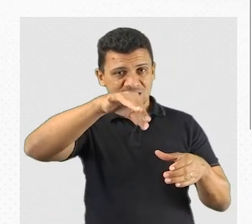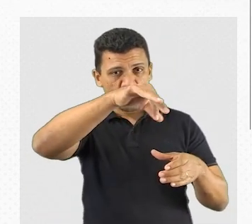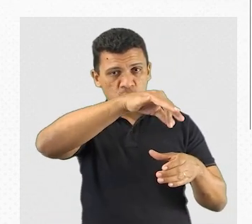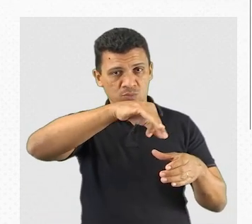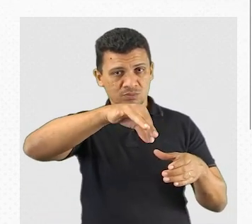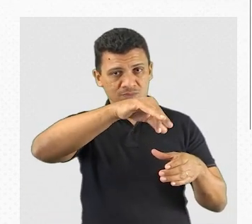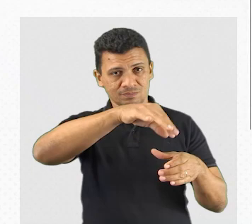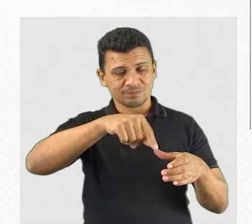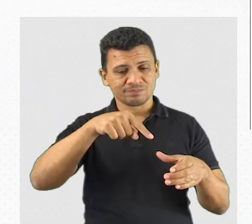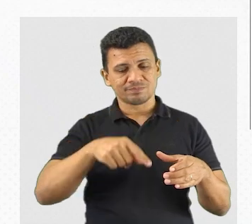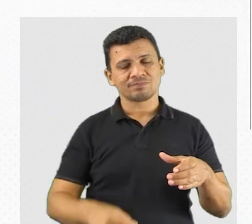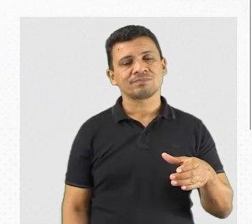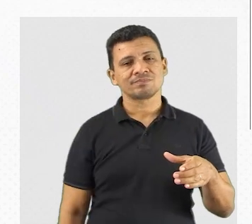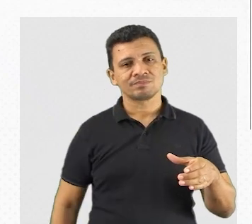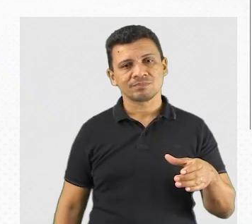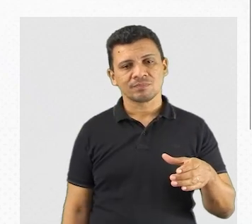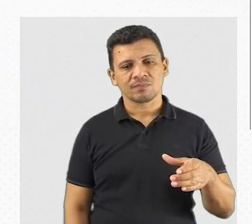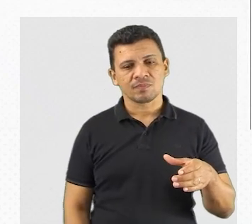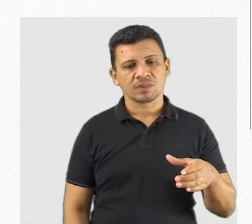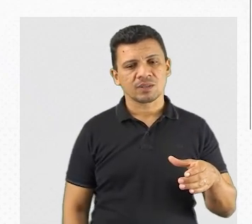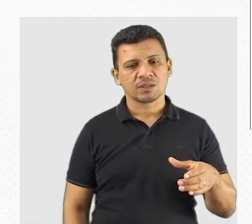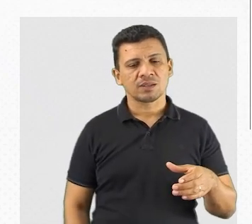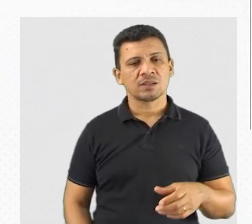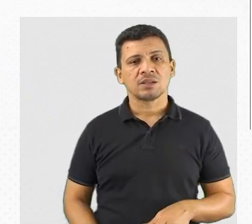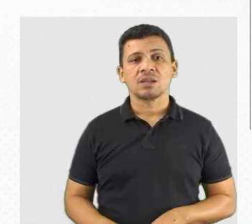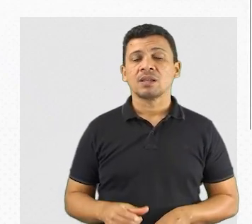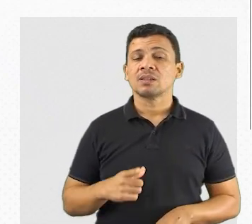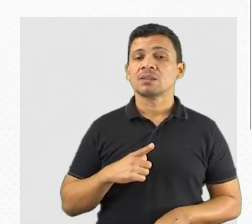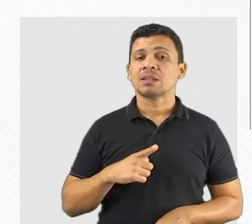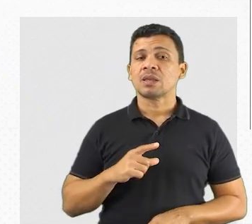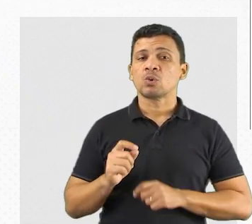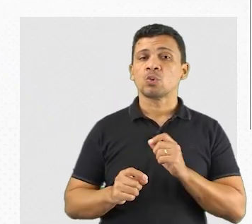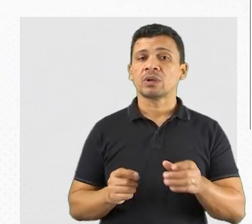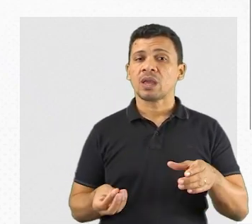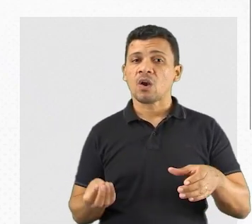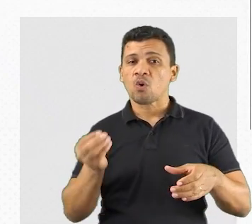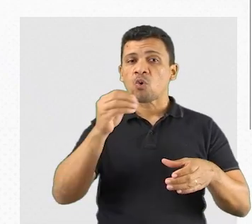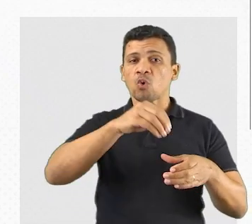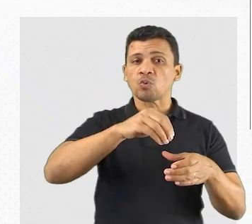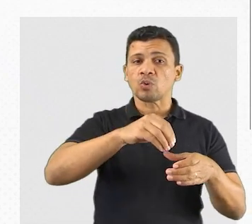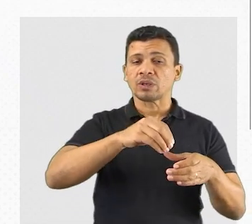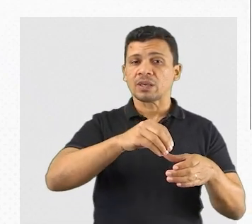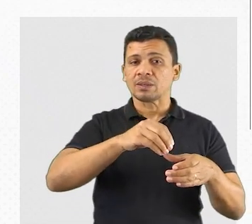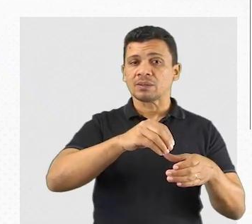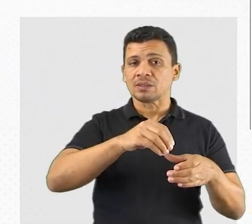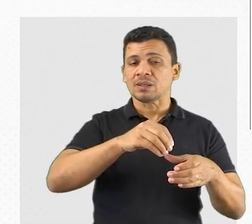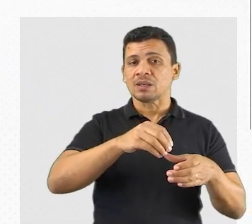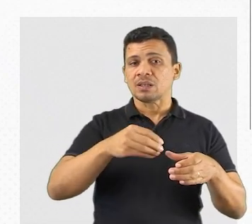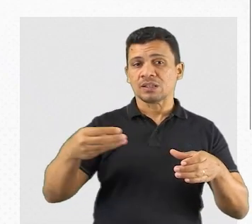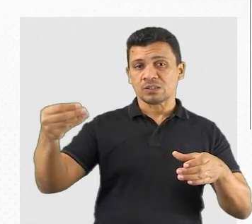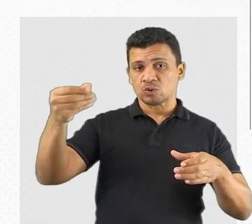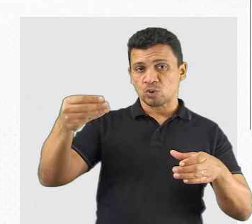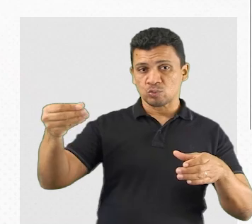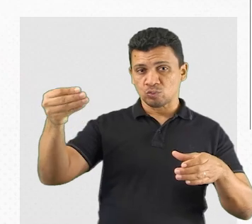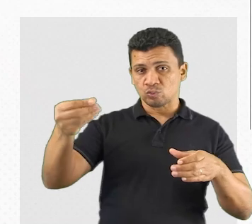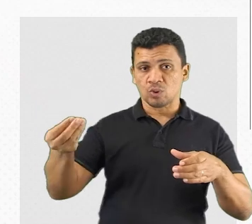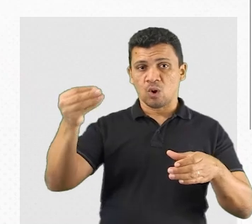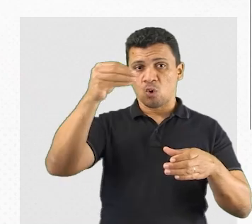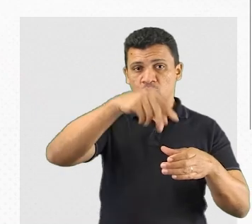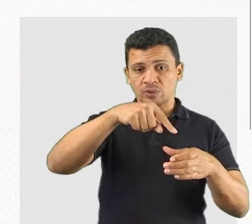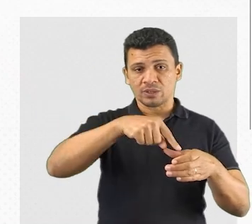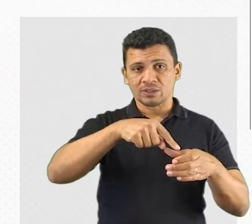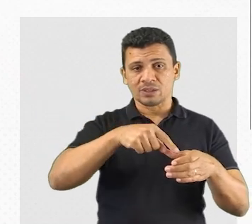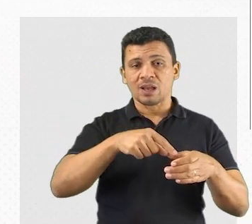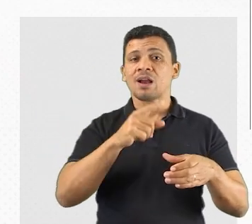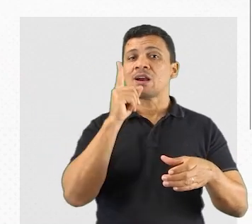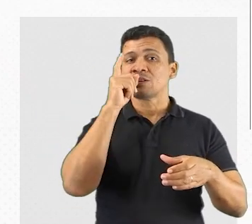NaCl. E turma, por causa da adição desse soluto, a água vai ter agora dificuldade para congelar. O